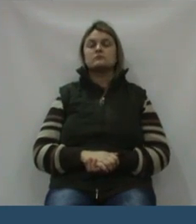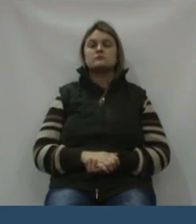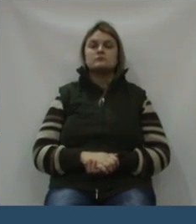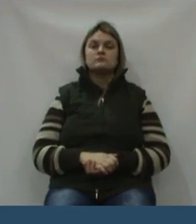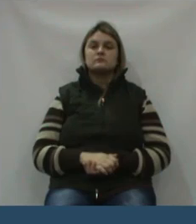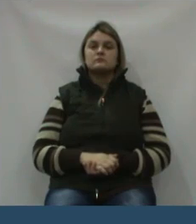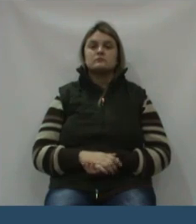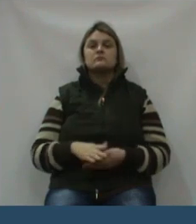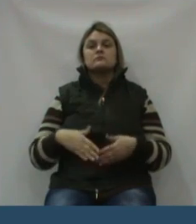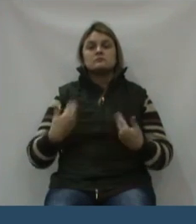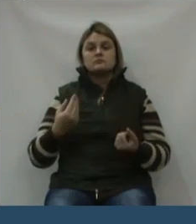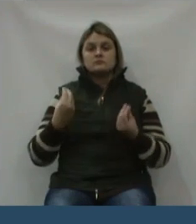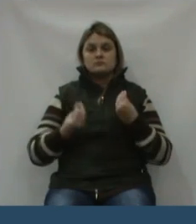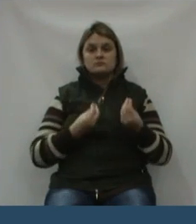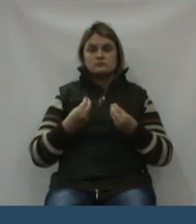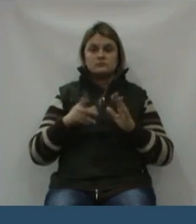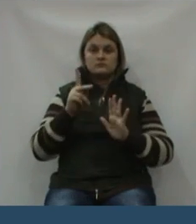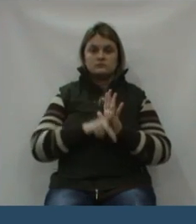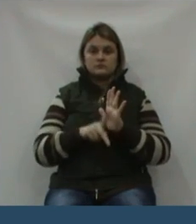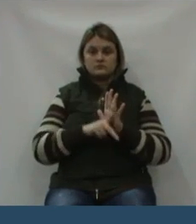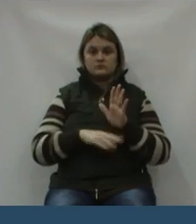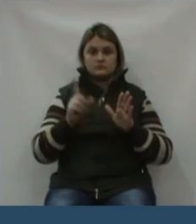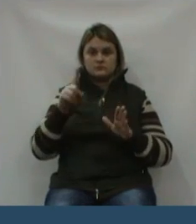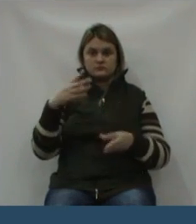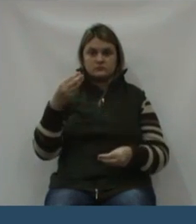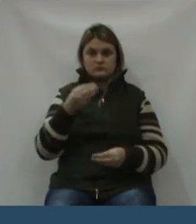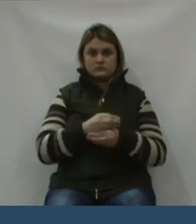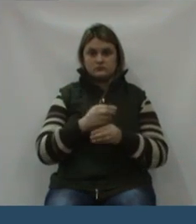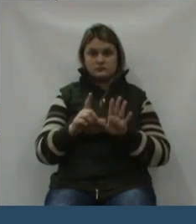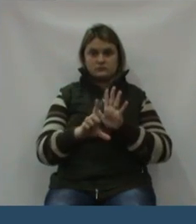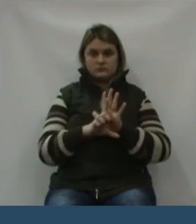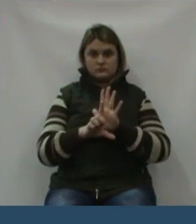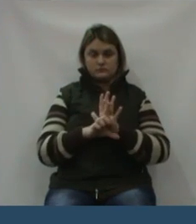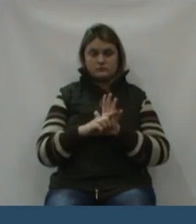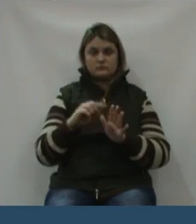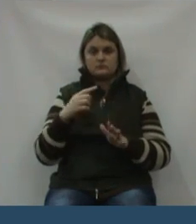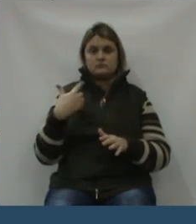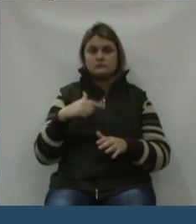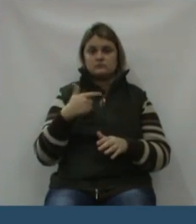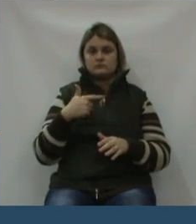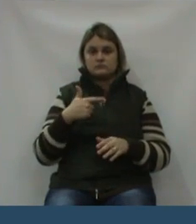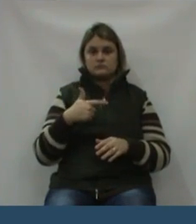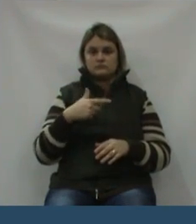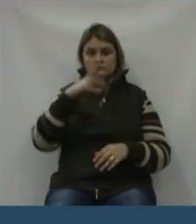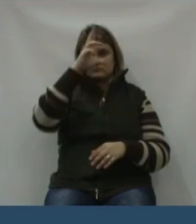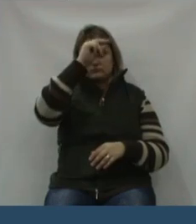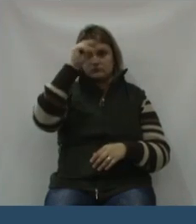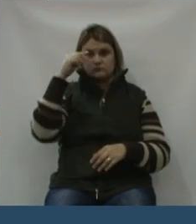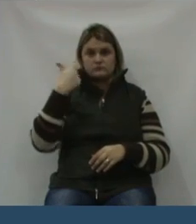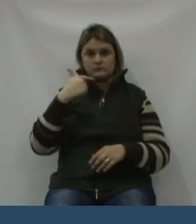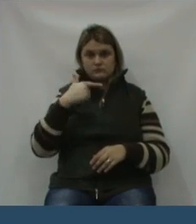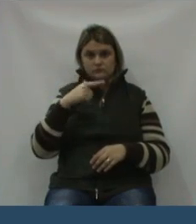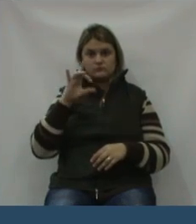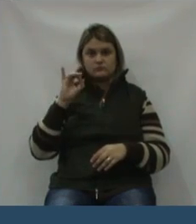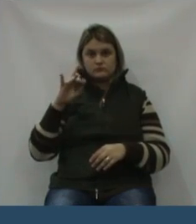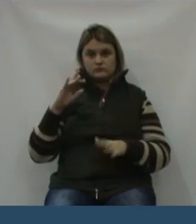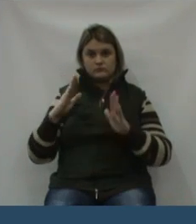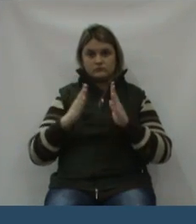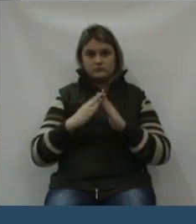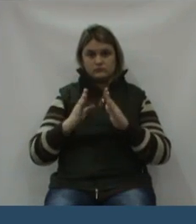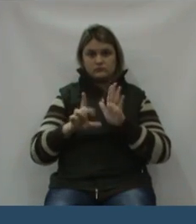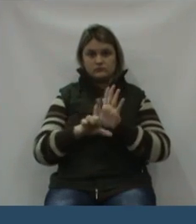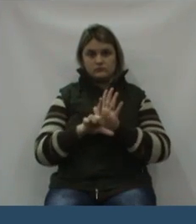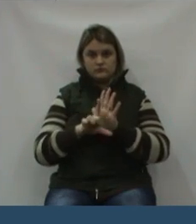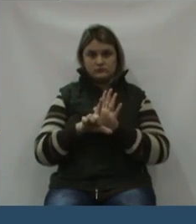Então, como é um projeto de emenda à lei orgânica, ele não passa pelo crivo do Poder Executivo, é o Poder